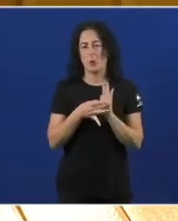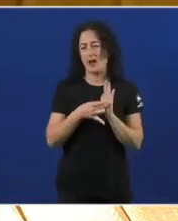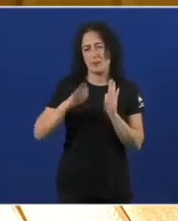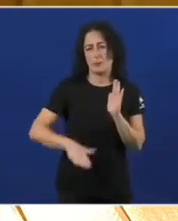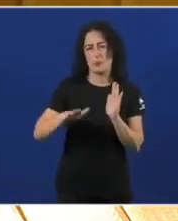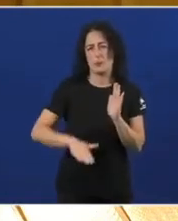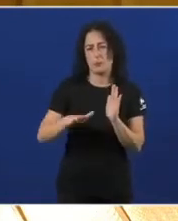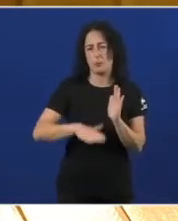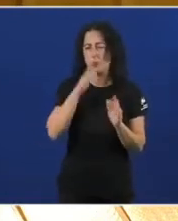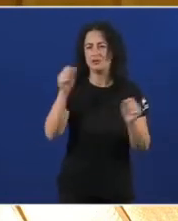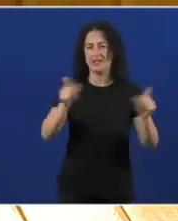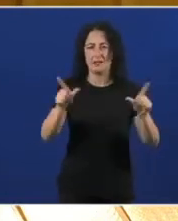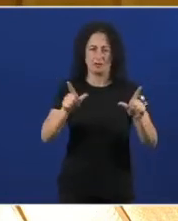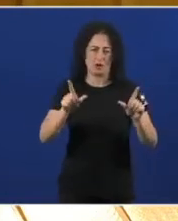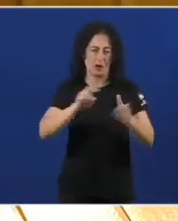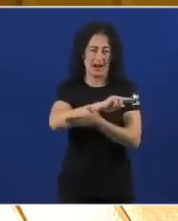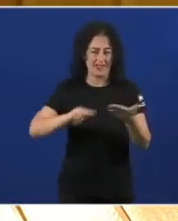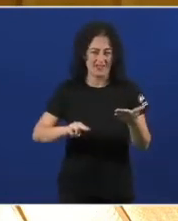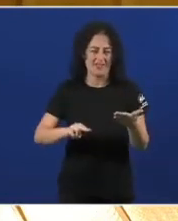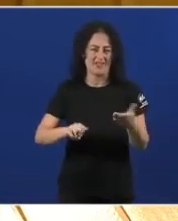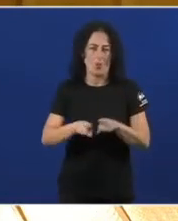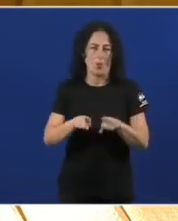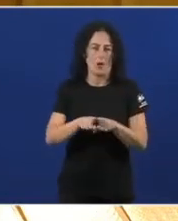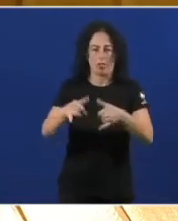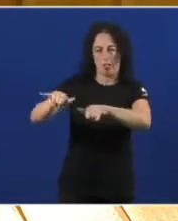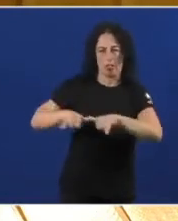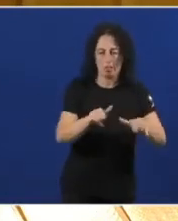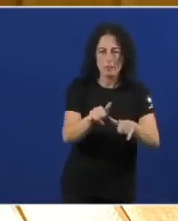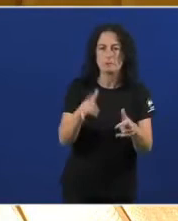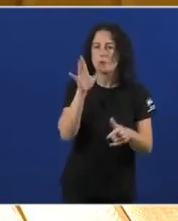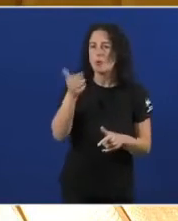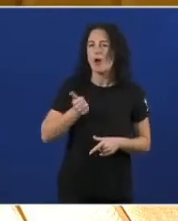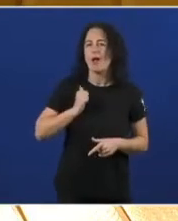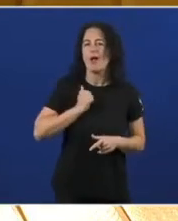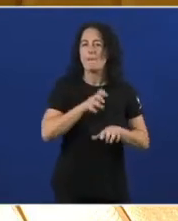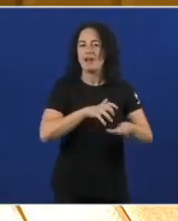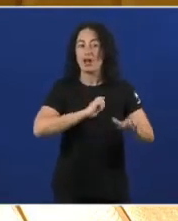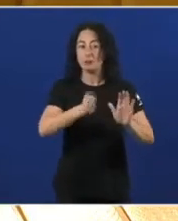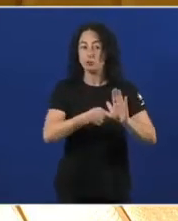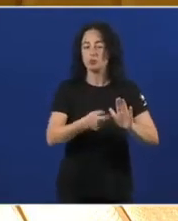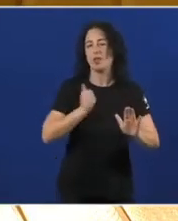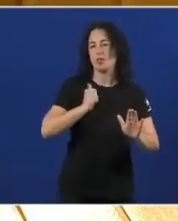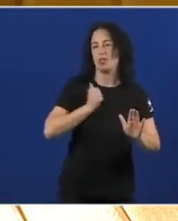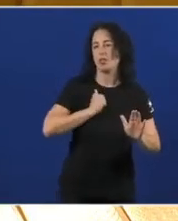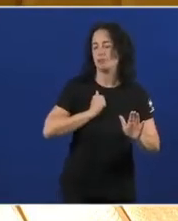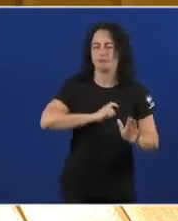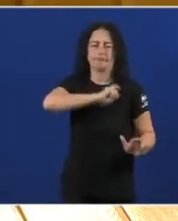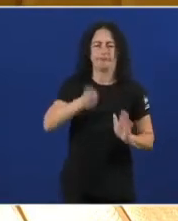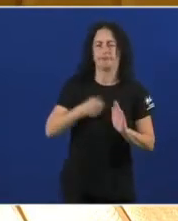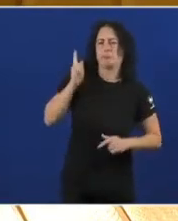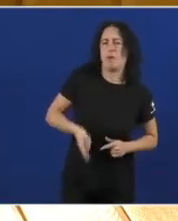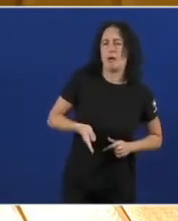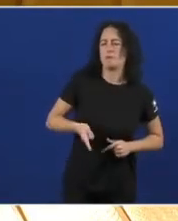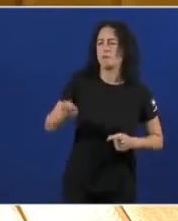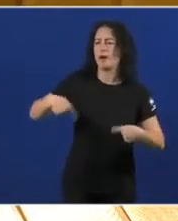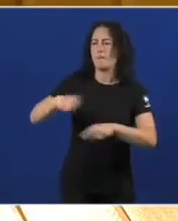vampirizada TVG Unha democracia De baixa calidade Porque usa A súa Maioría absoluta De xeito Absolutista Para amordazar